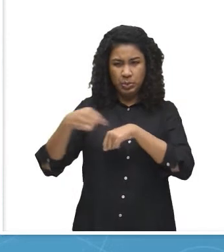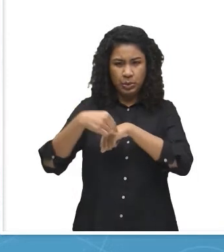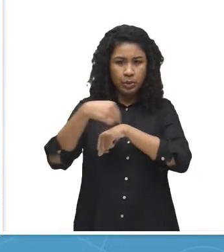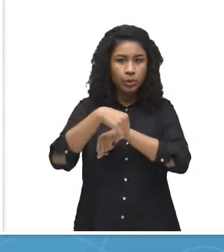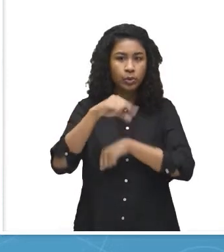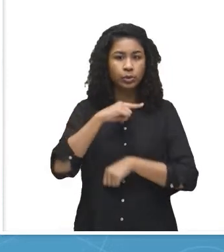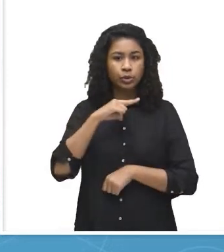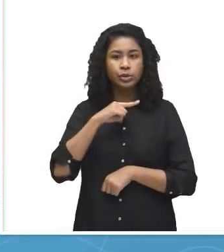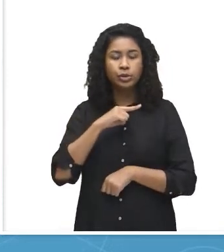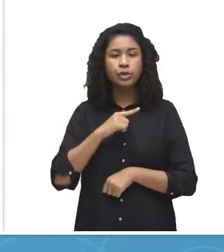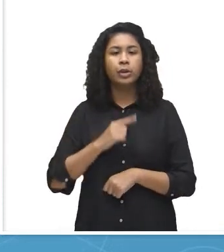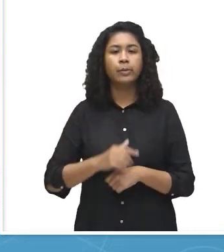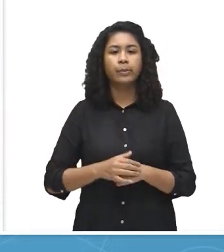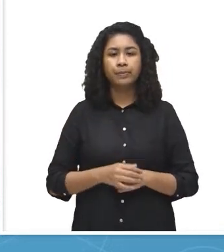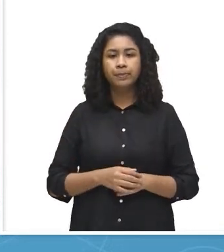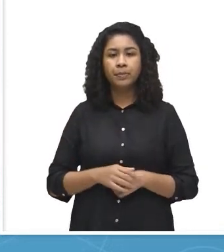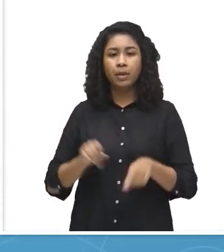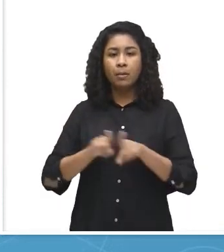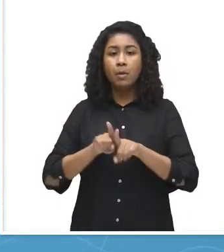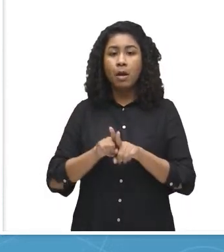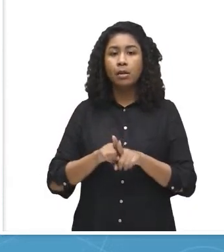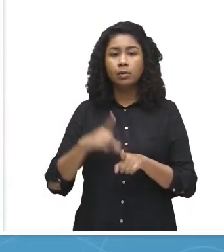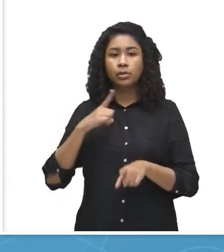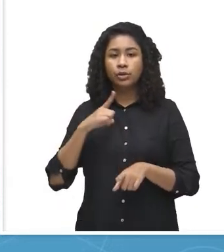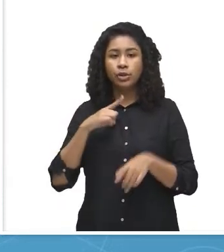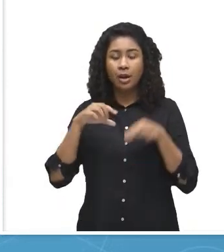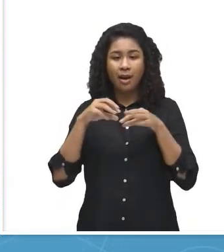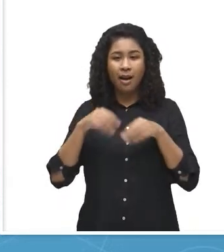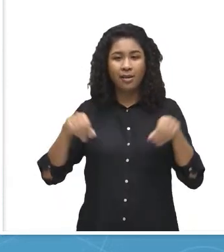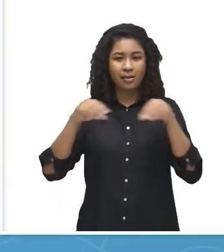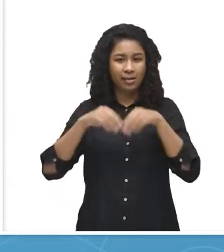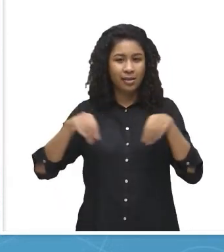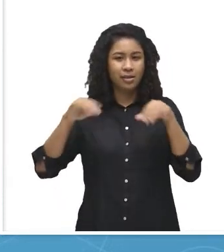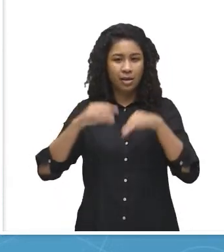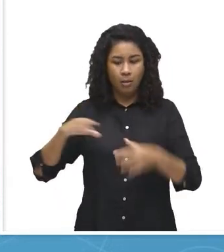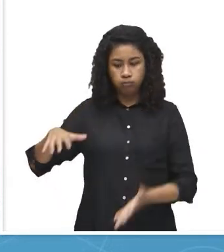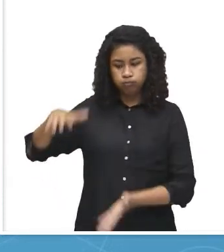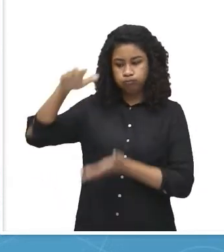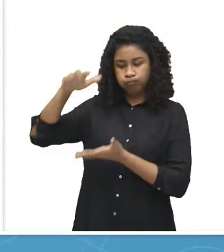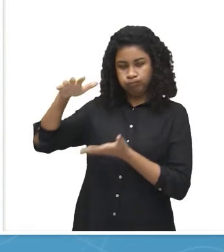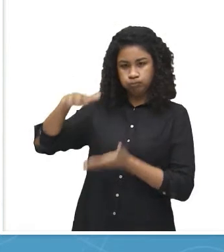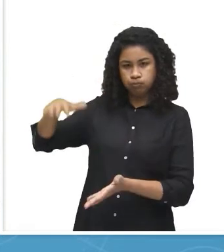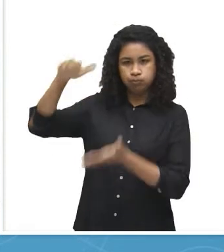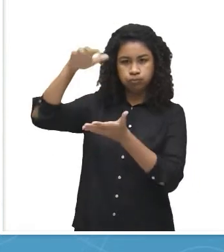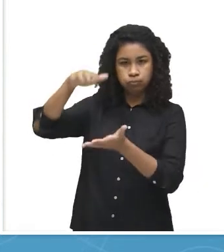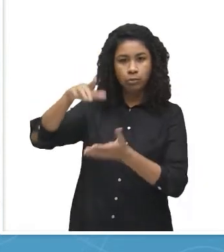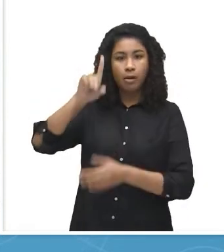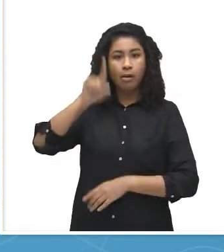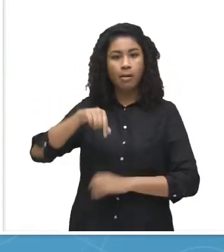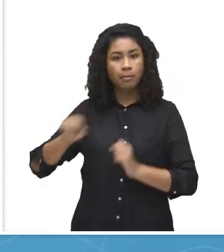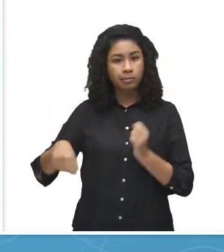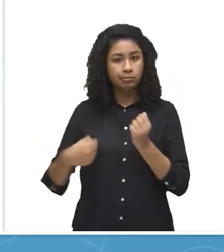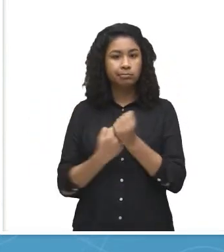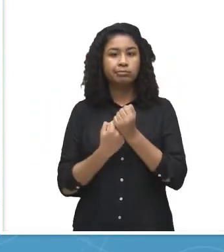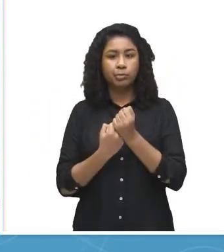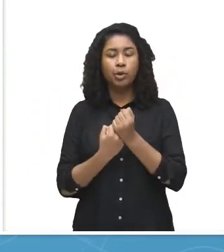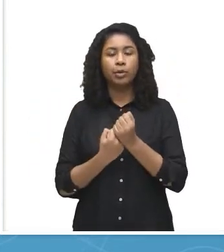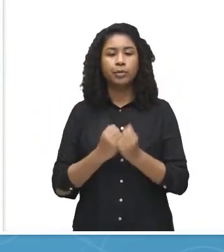armas. Se houvesse a captura de um pelotão, o lado inimigo assumia a